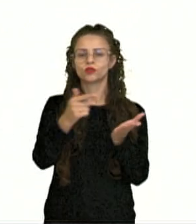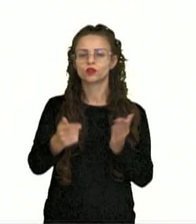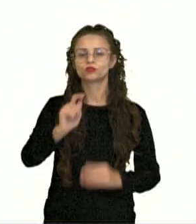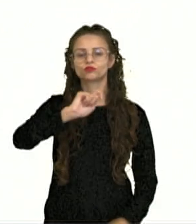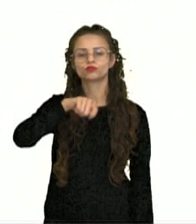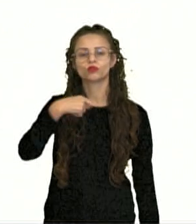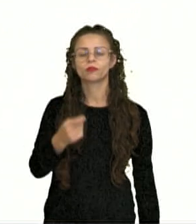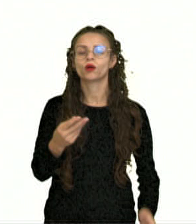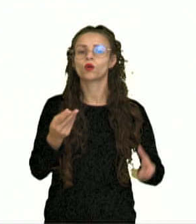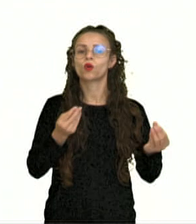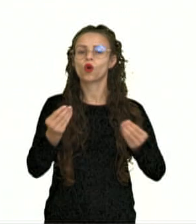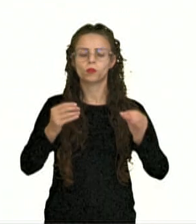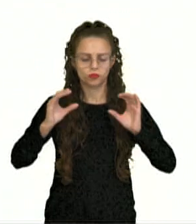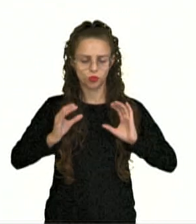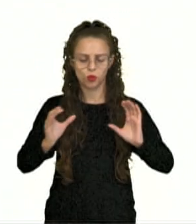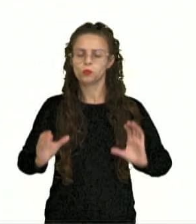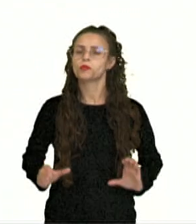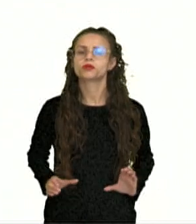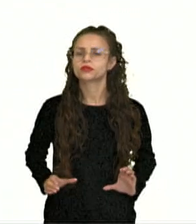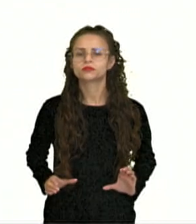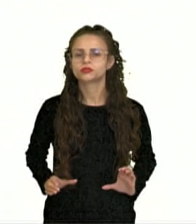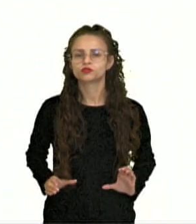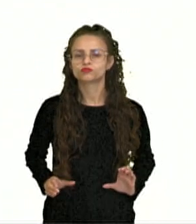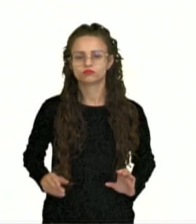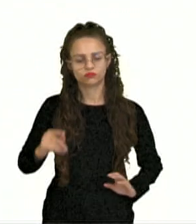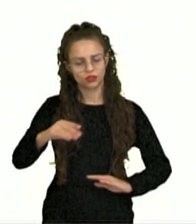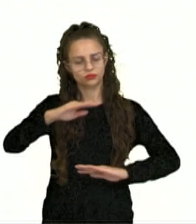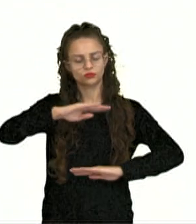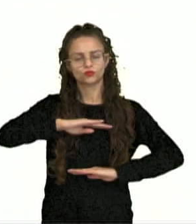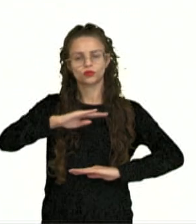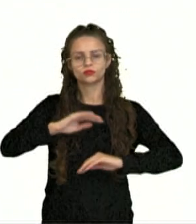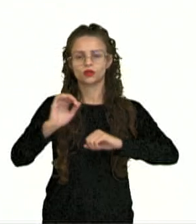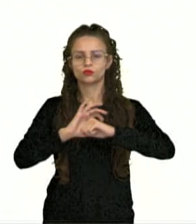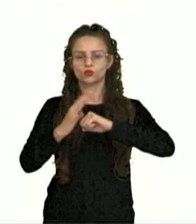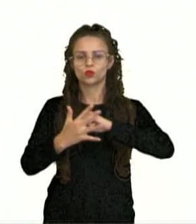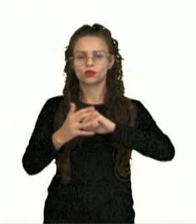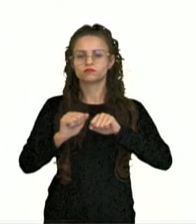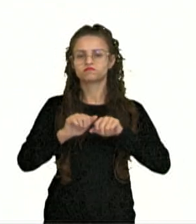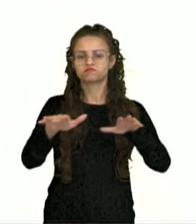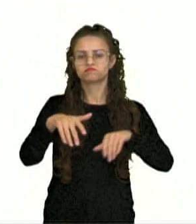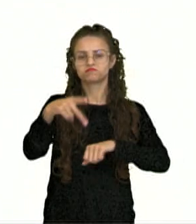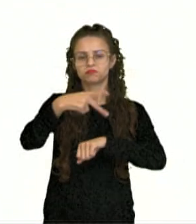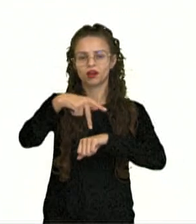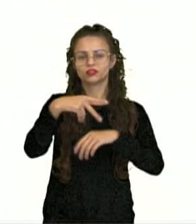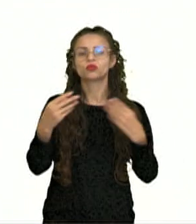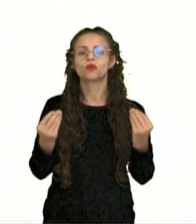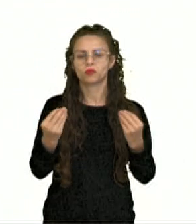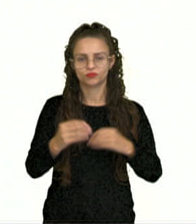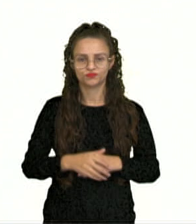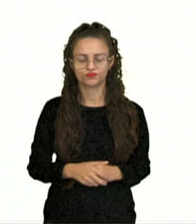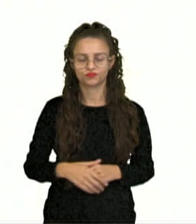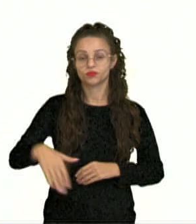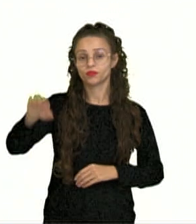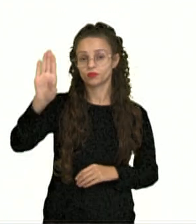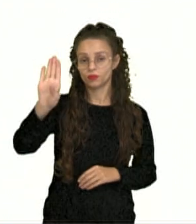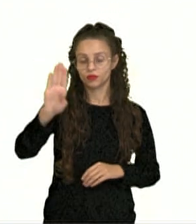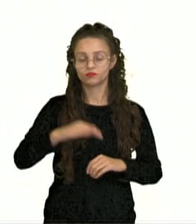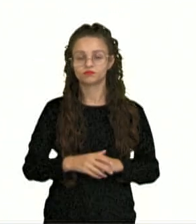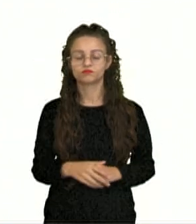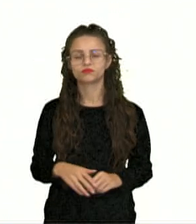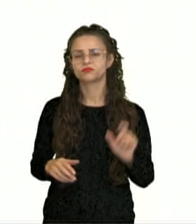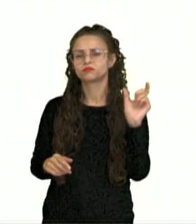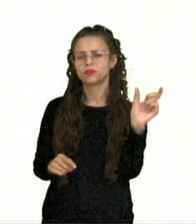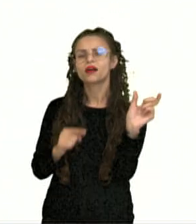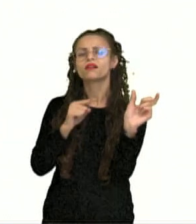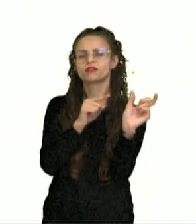como agir com a situação da pandemia no país? B. Qual palavra indica